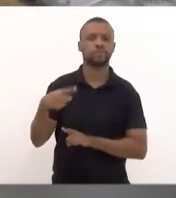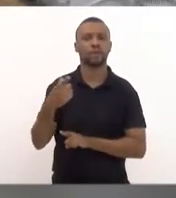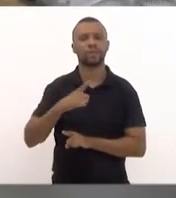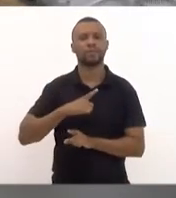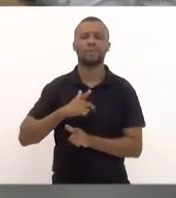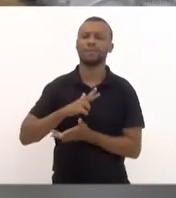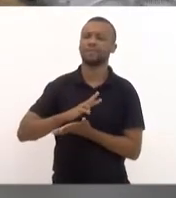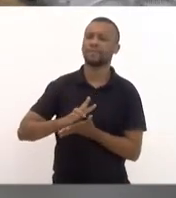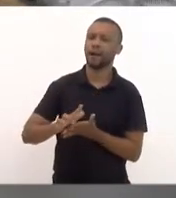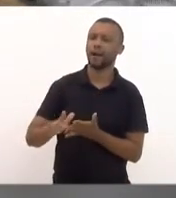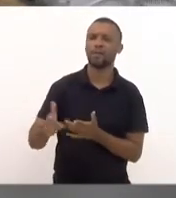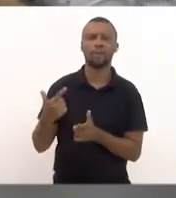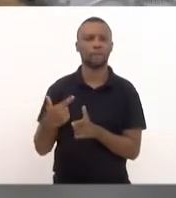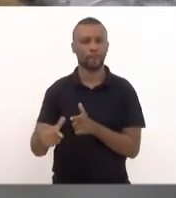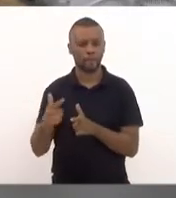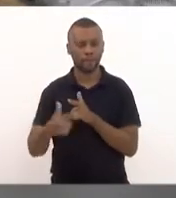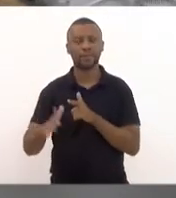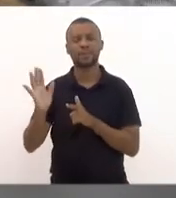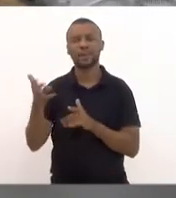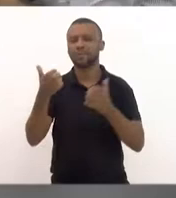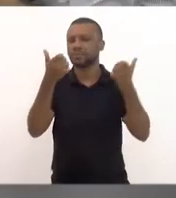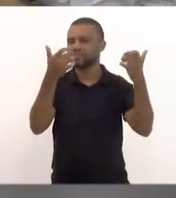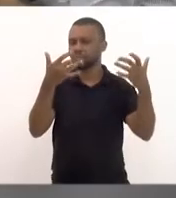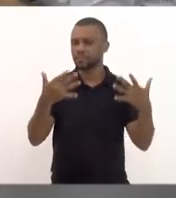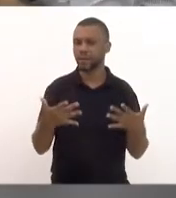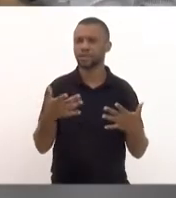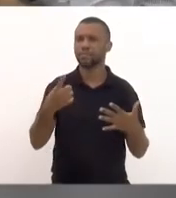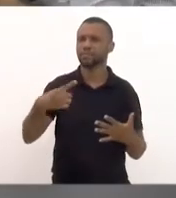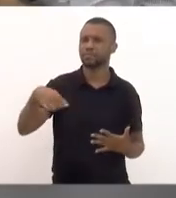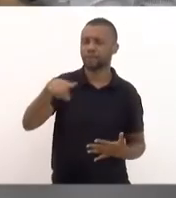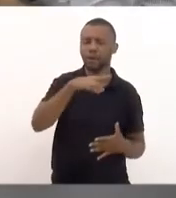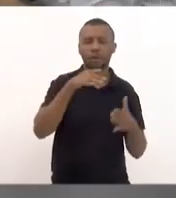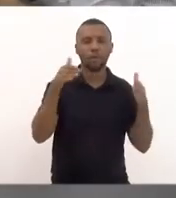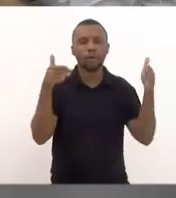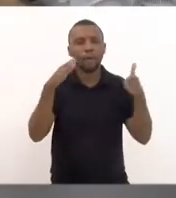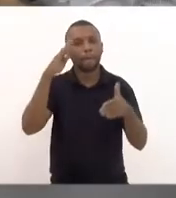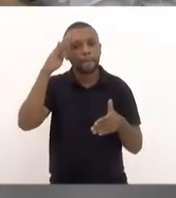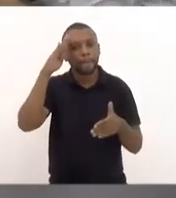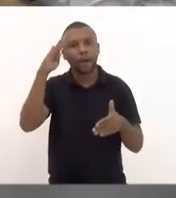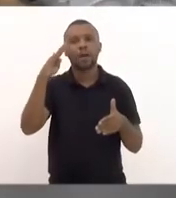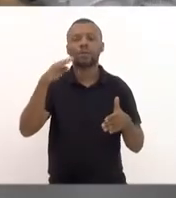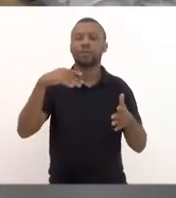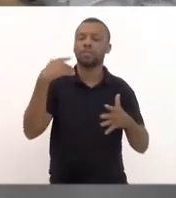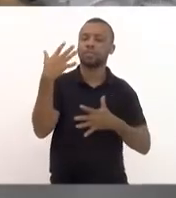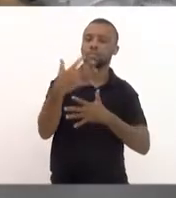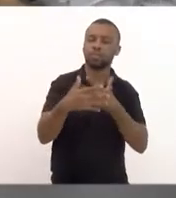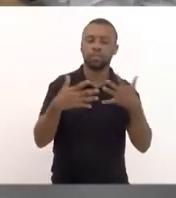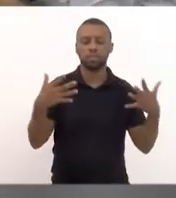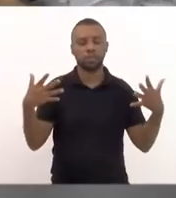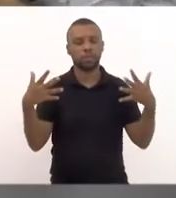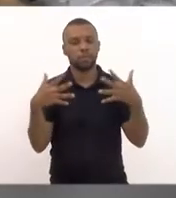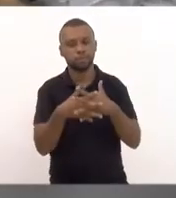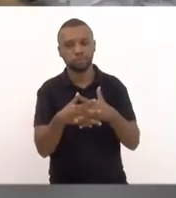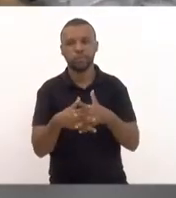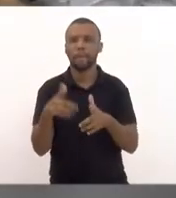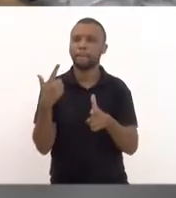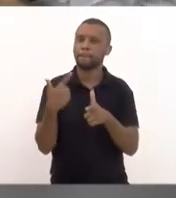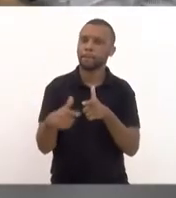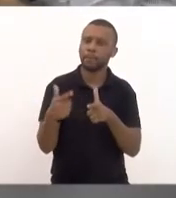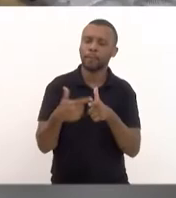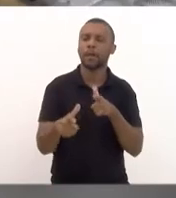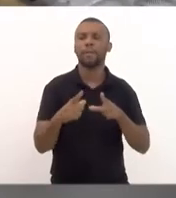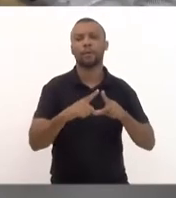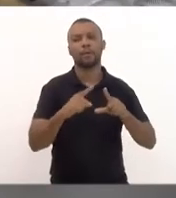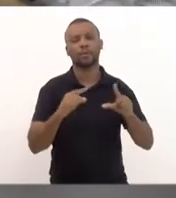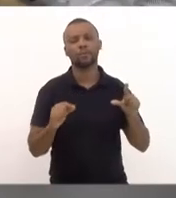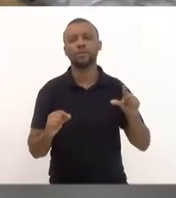problemas, conforme já foi explanado aqui pelos senhores, conforme principalmente a ocupação desordenada, problemas logísticos, problema